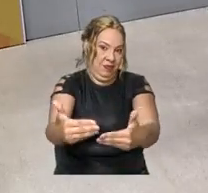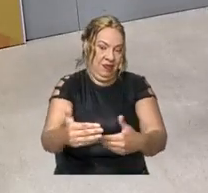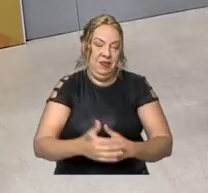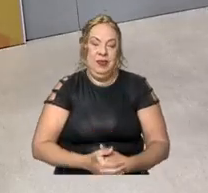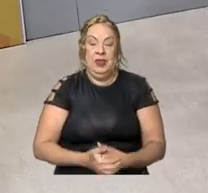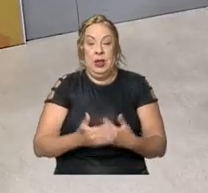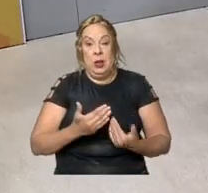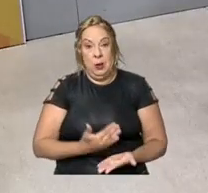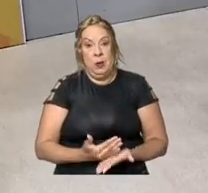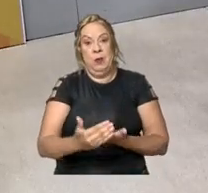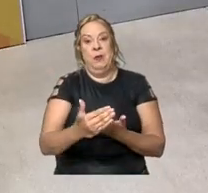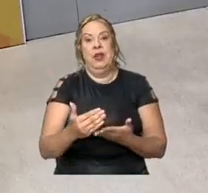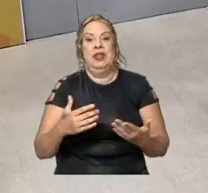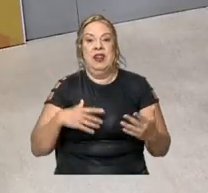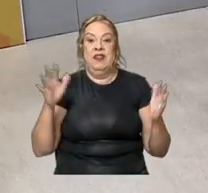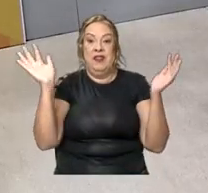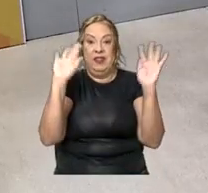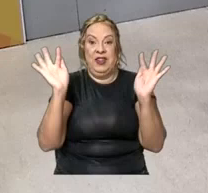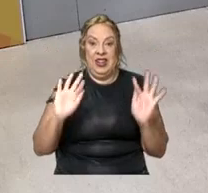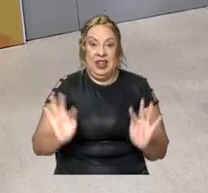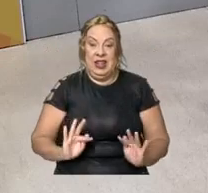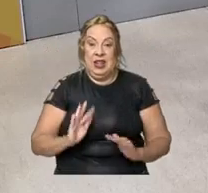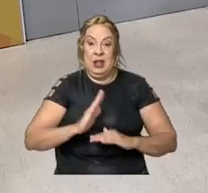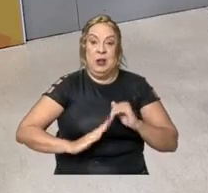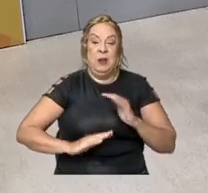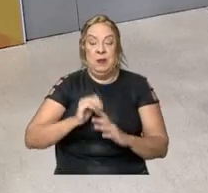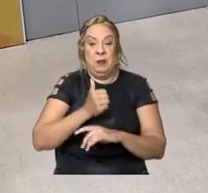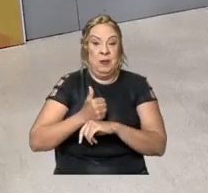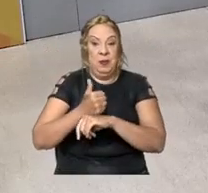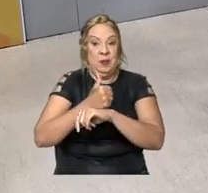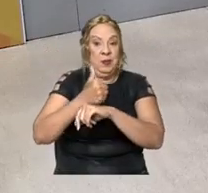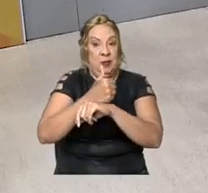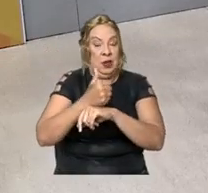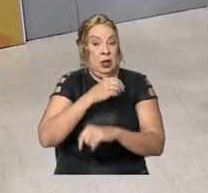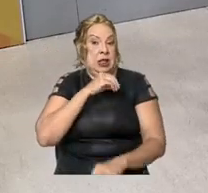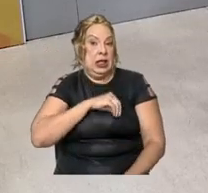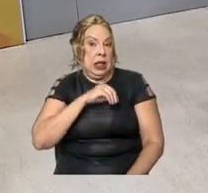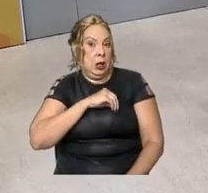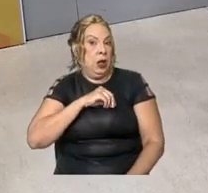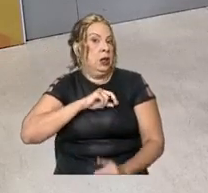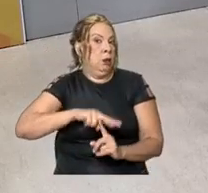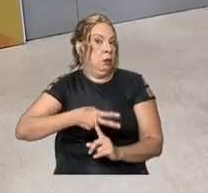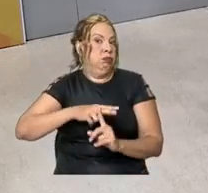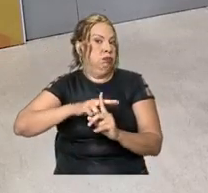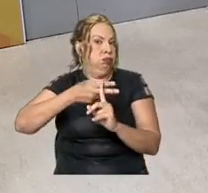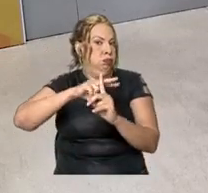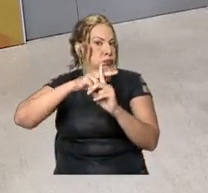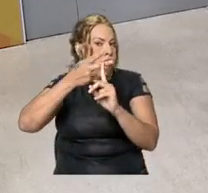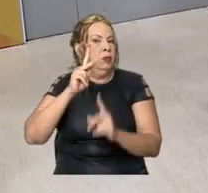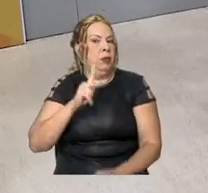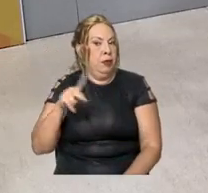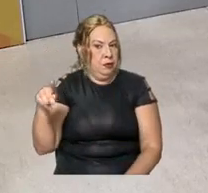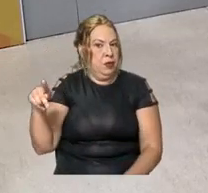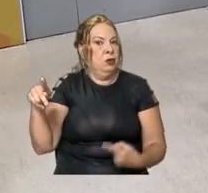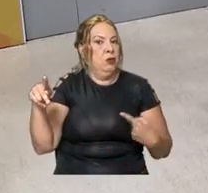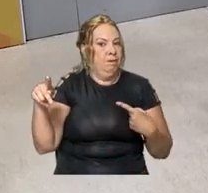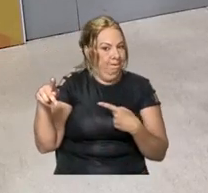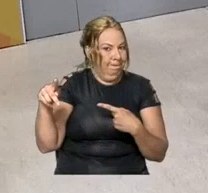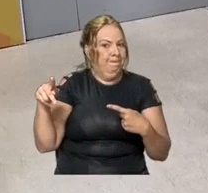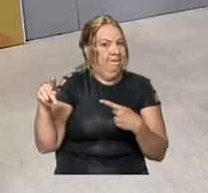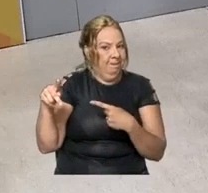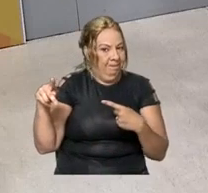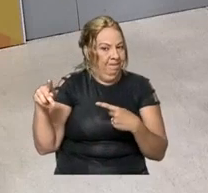nessa alegria. Eu digo, a profissão que mais deveria ser valorizada. Sem dúvida. De